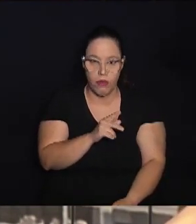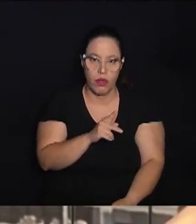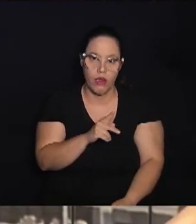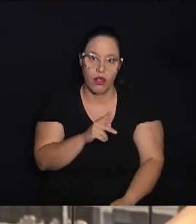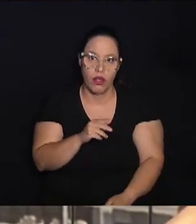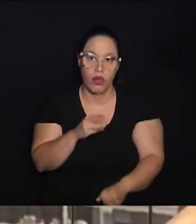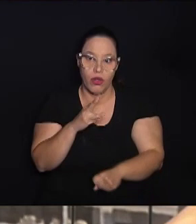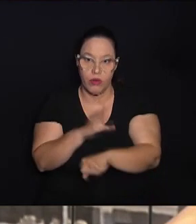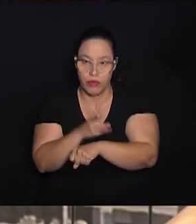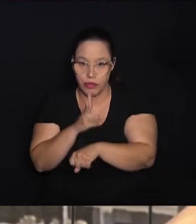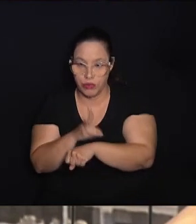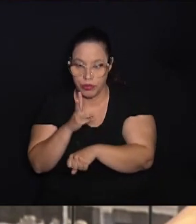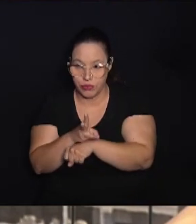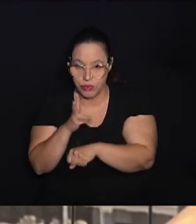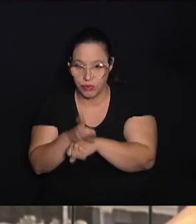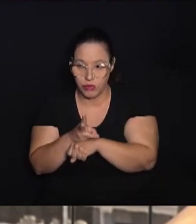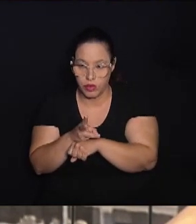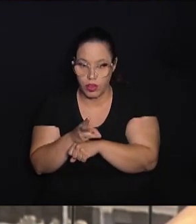acessar o